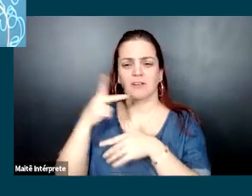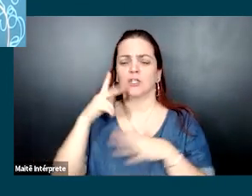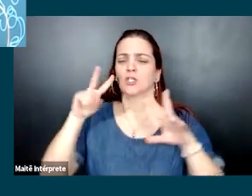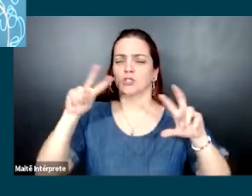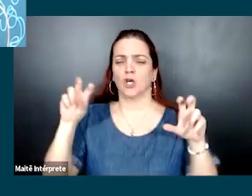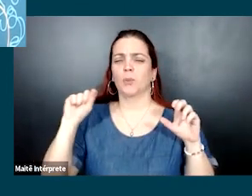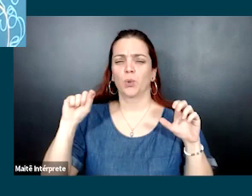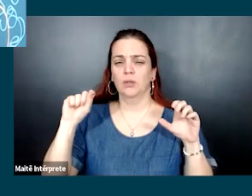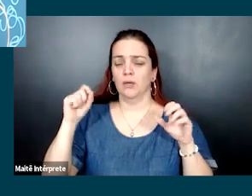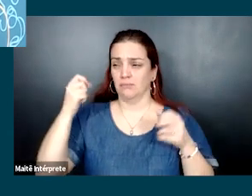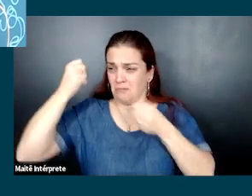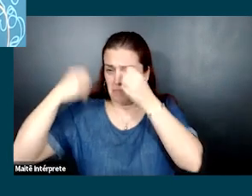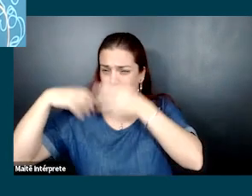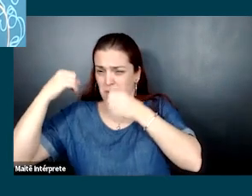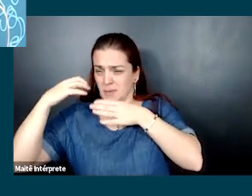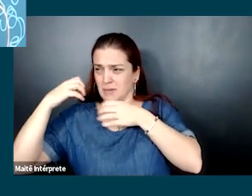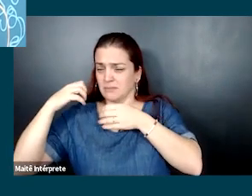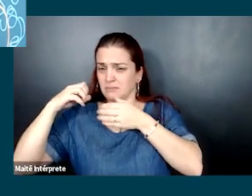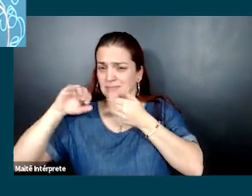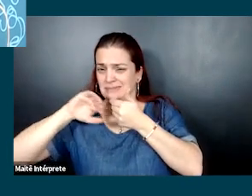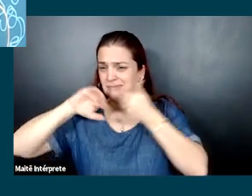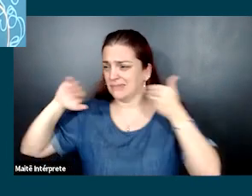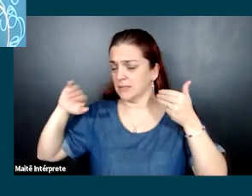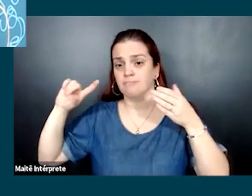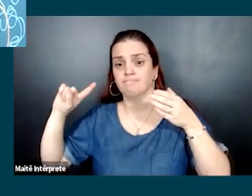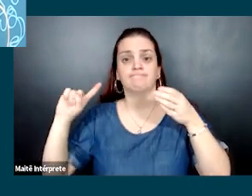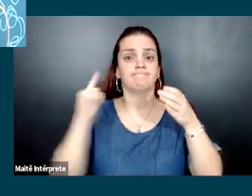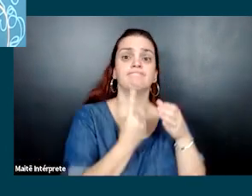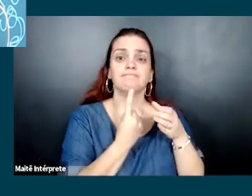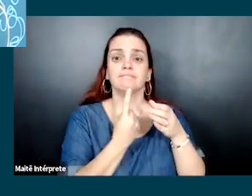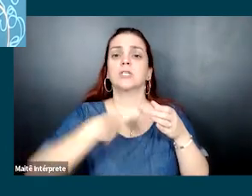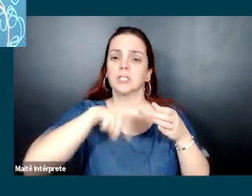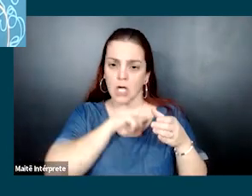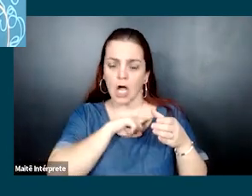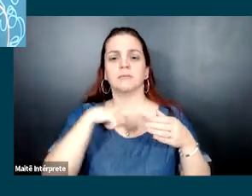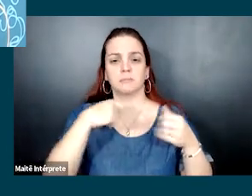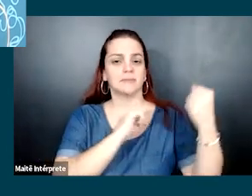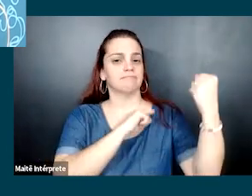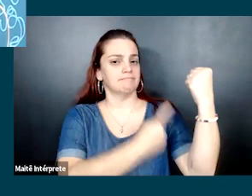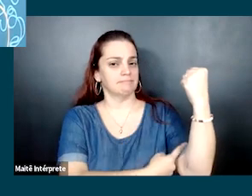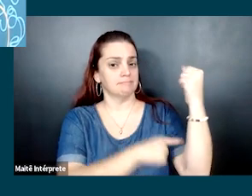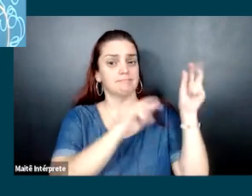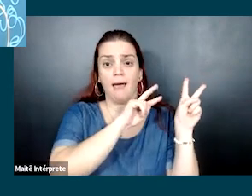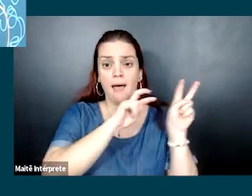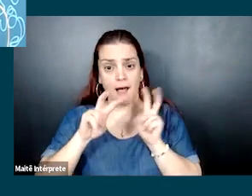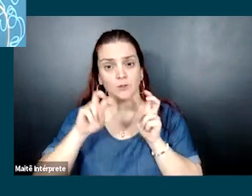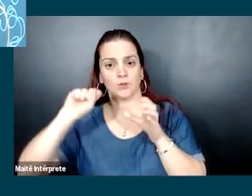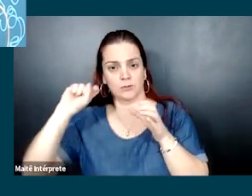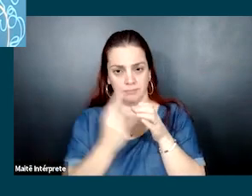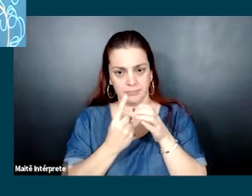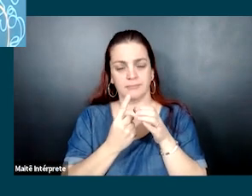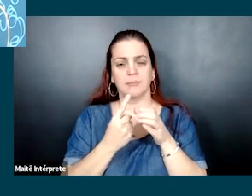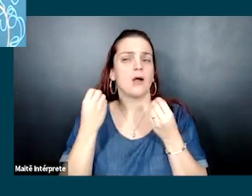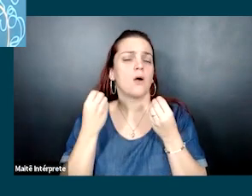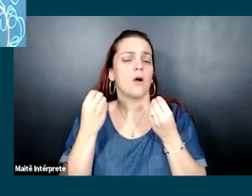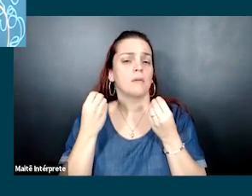falar conosco sobre nada sobre nós sem nós. Como a tecnologia pode empoderar